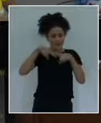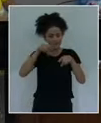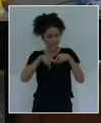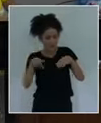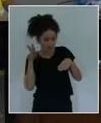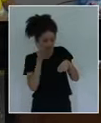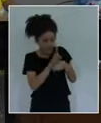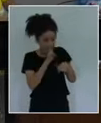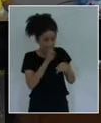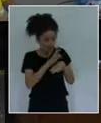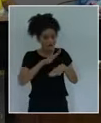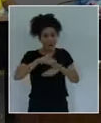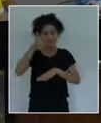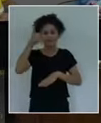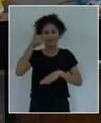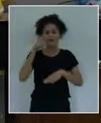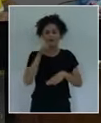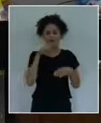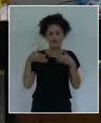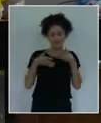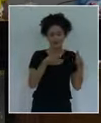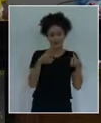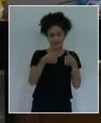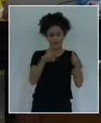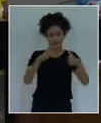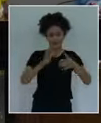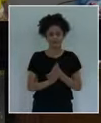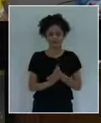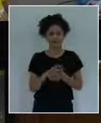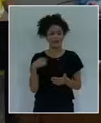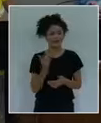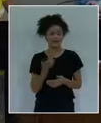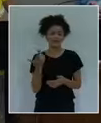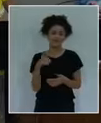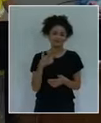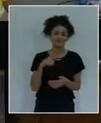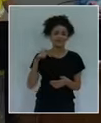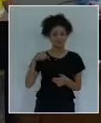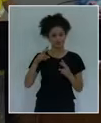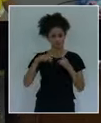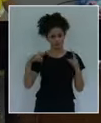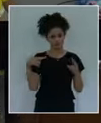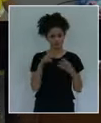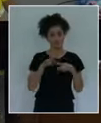Rio Ipiranga, mas não tem essas telemétricas nas cidades na nascente no Rio Turvo.